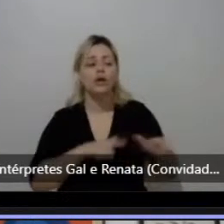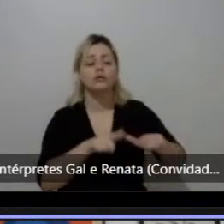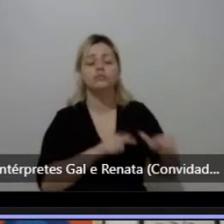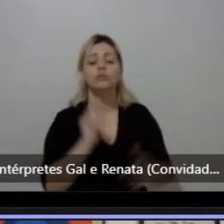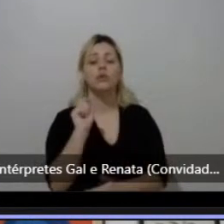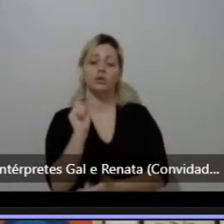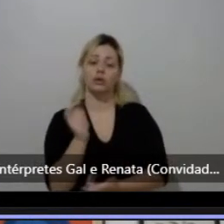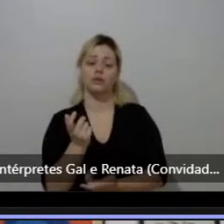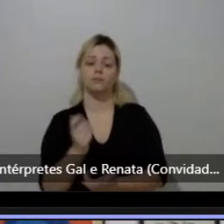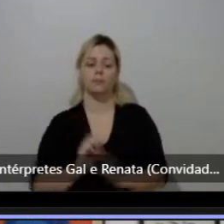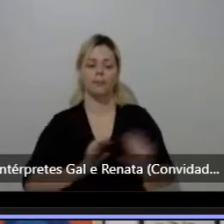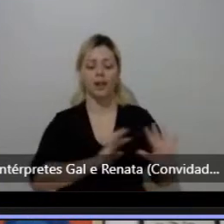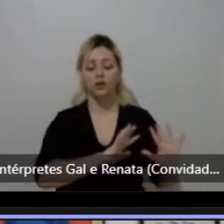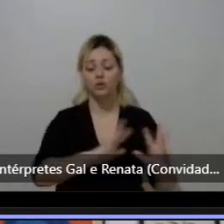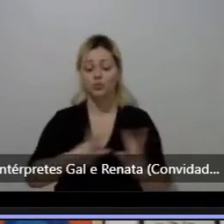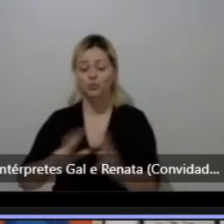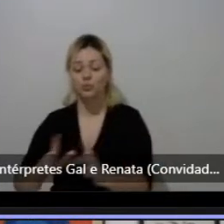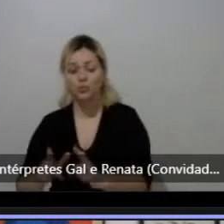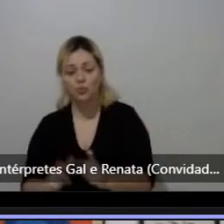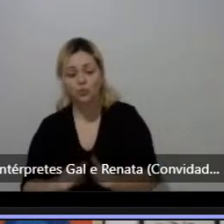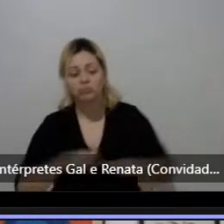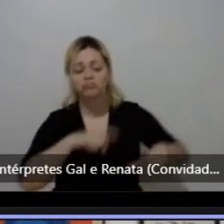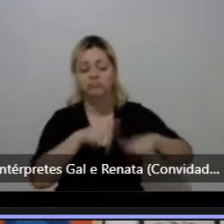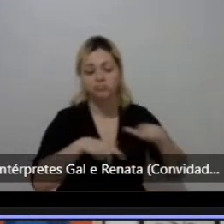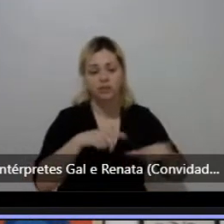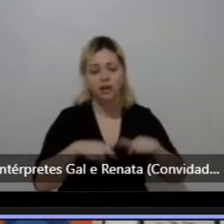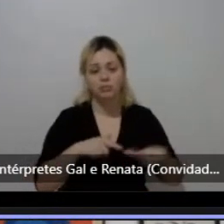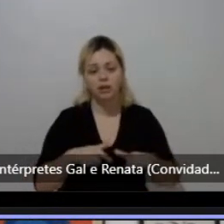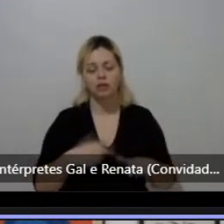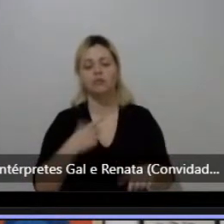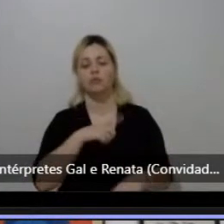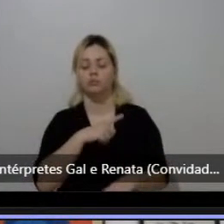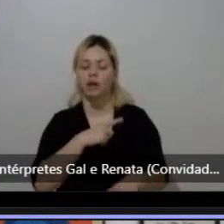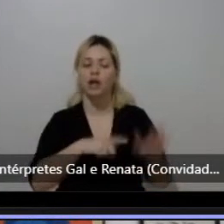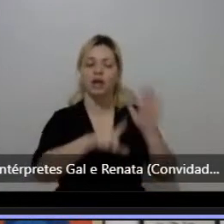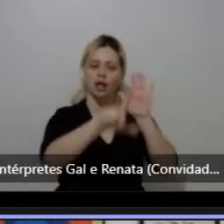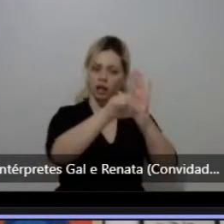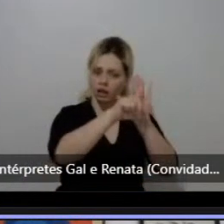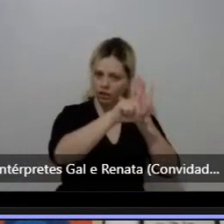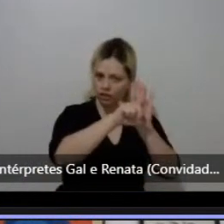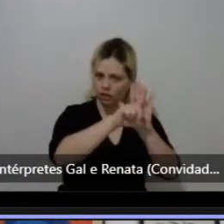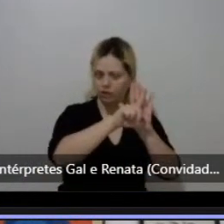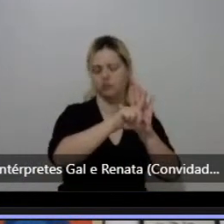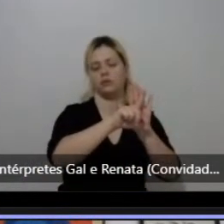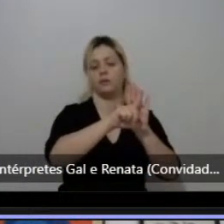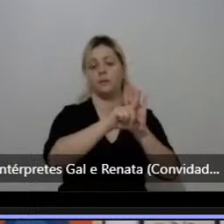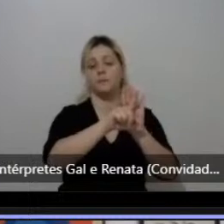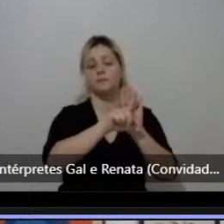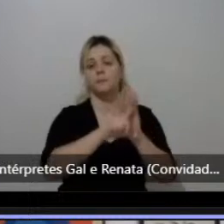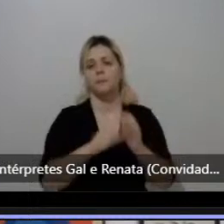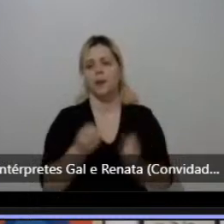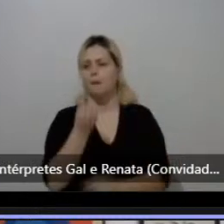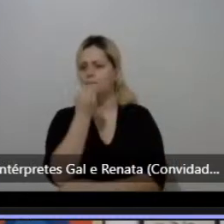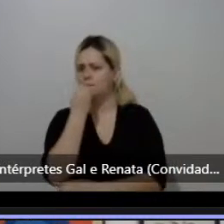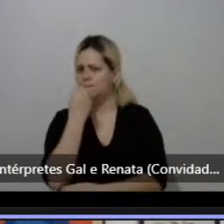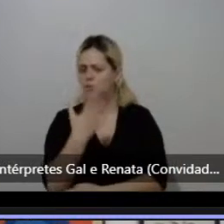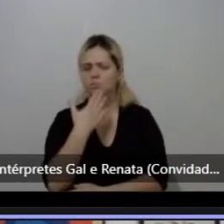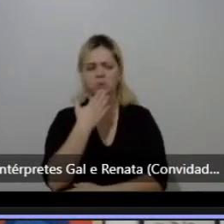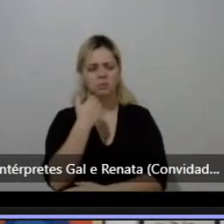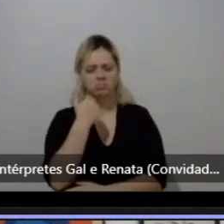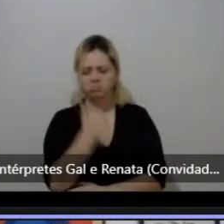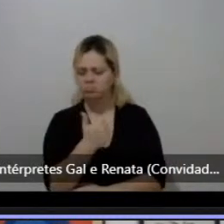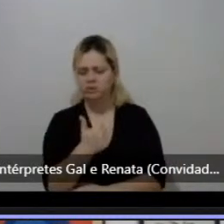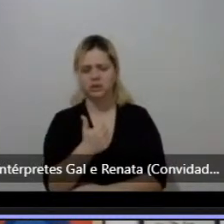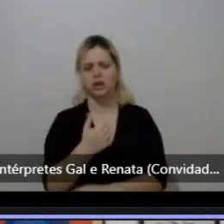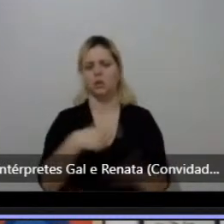territórios periféricos. Aplicação arbitrária de lei. Então, a gente tem aí uma lei super mega premiada, né,